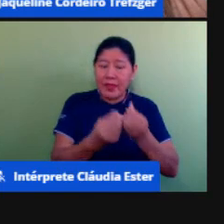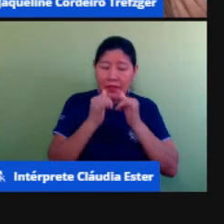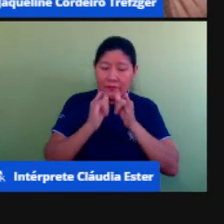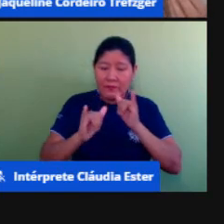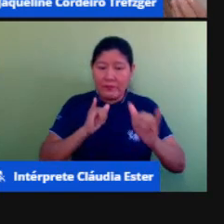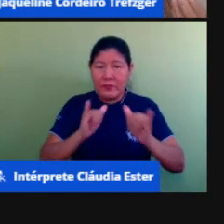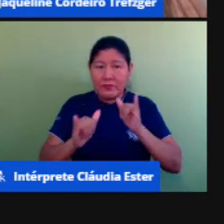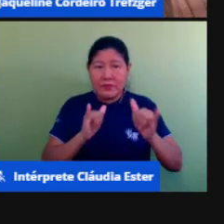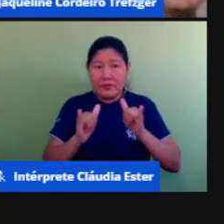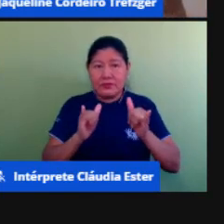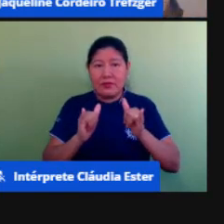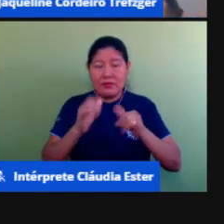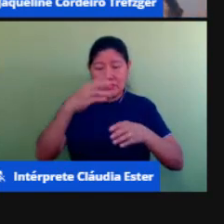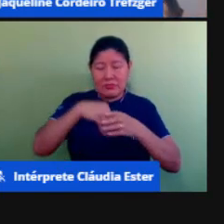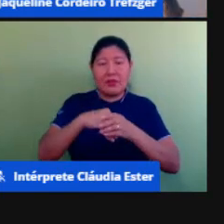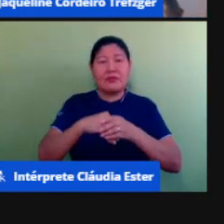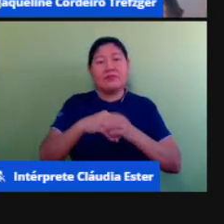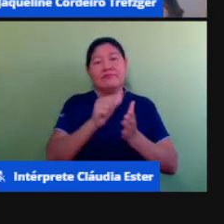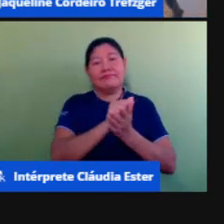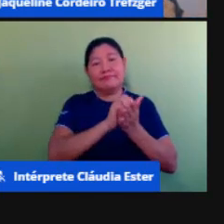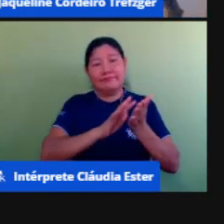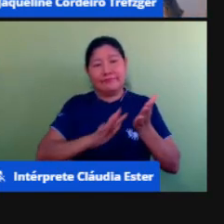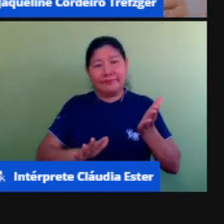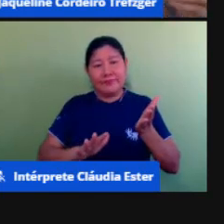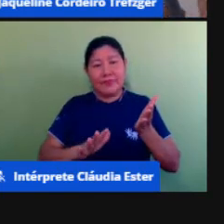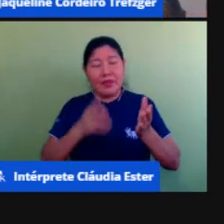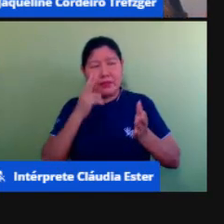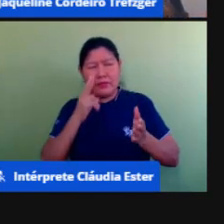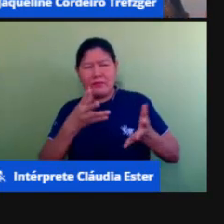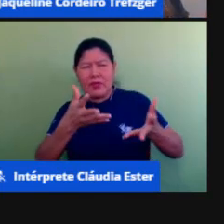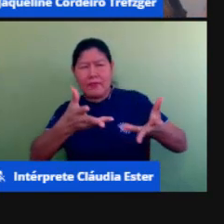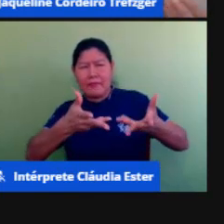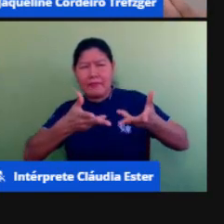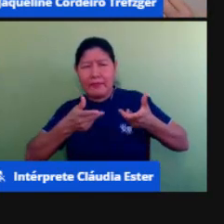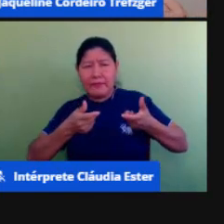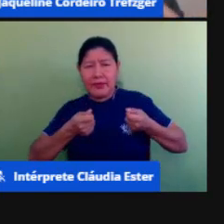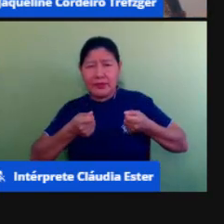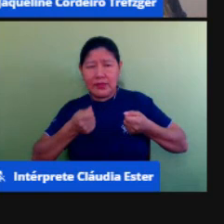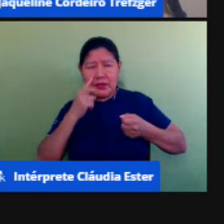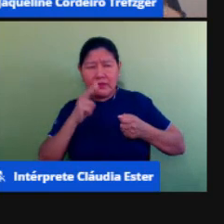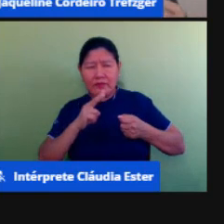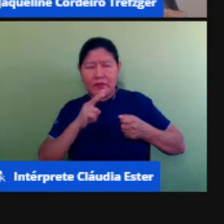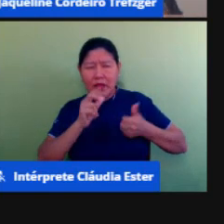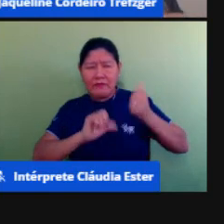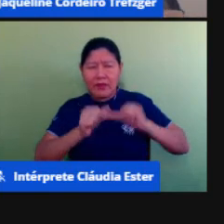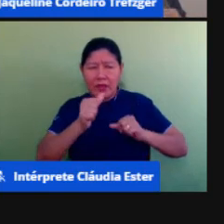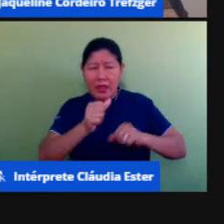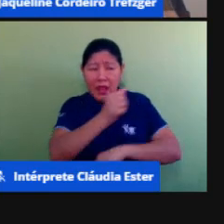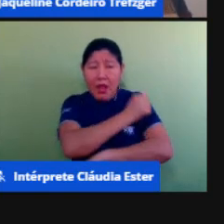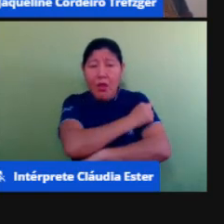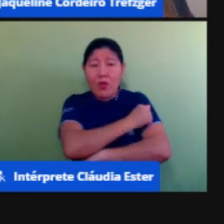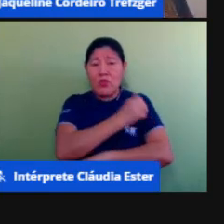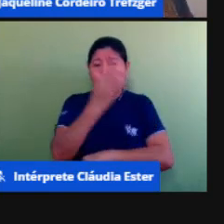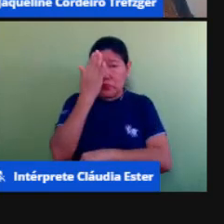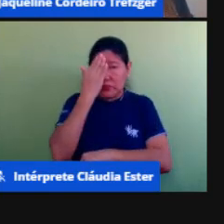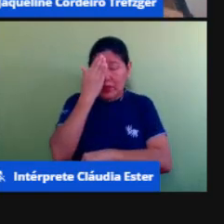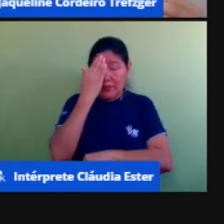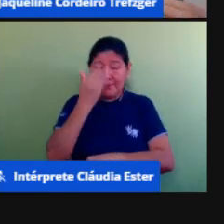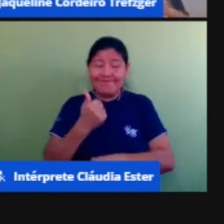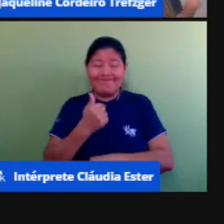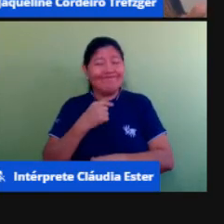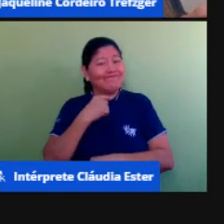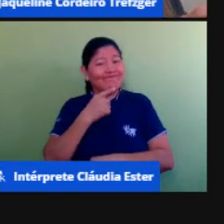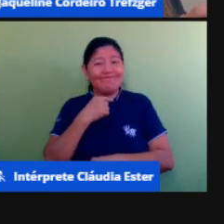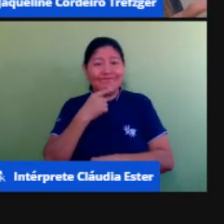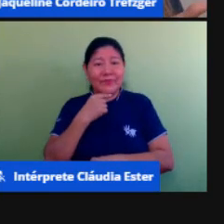partir daquelas habilidades, nós conseguimos identificar o que o aluno sabe, o que precisa ser retomado, o que precisa ser avançado